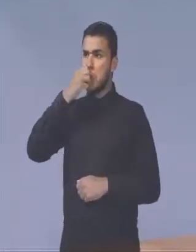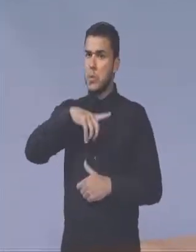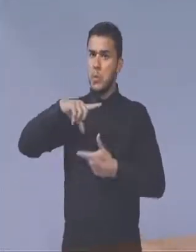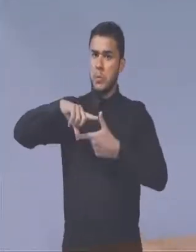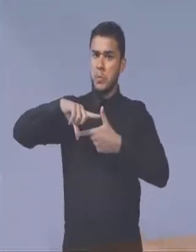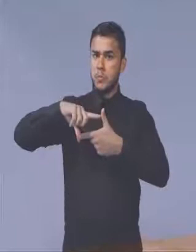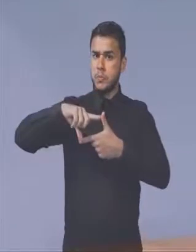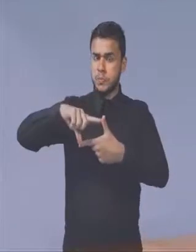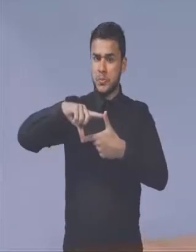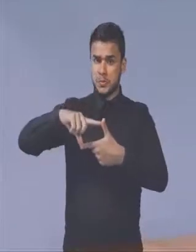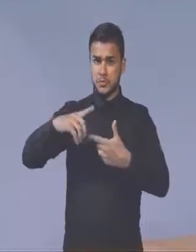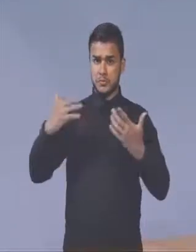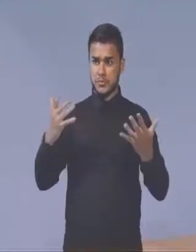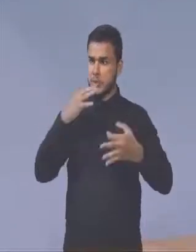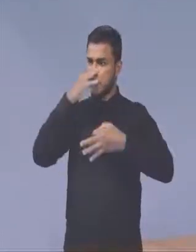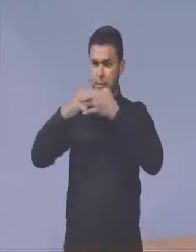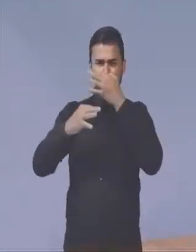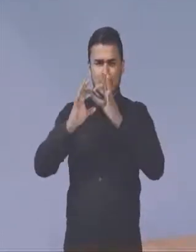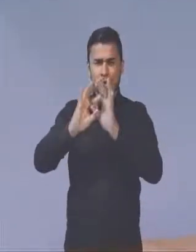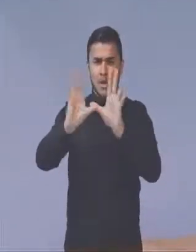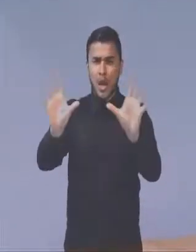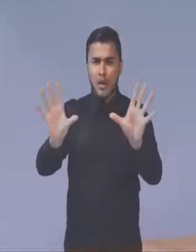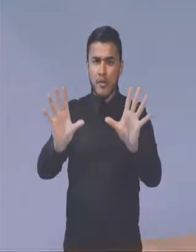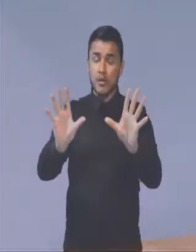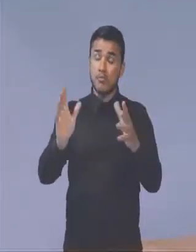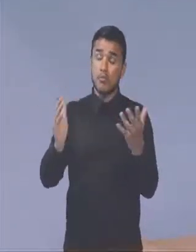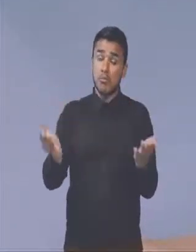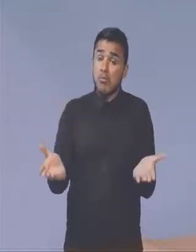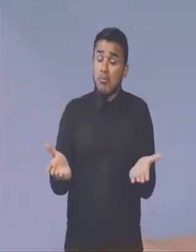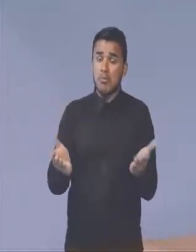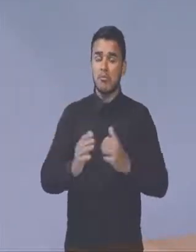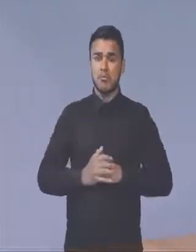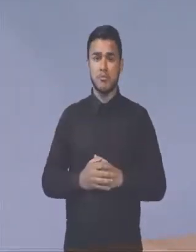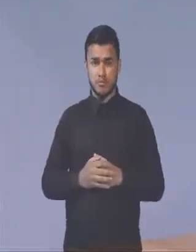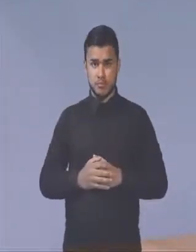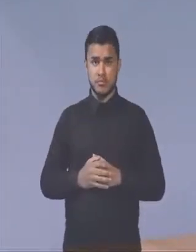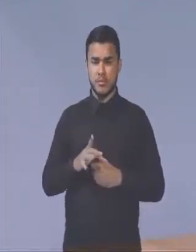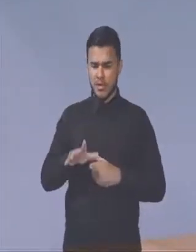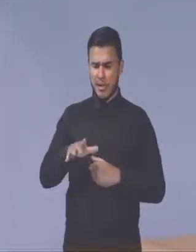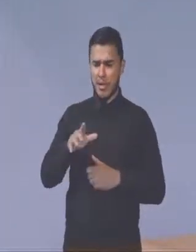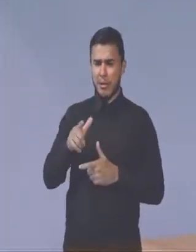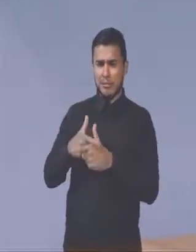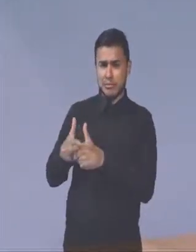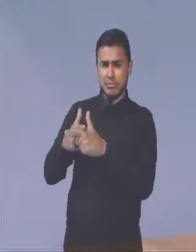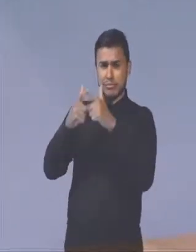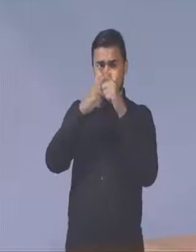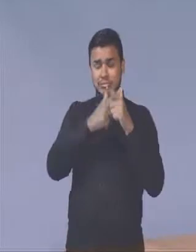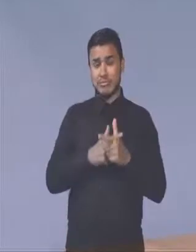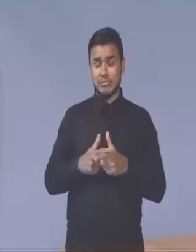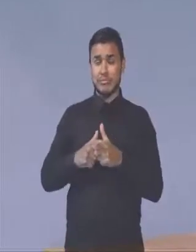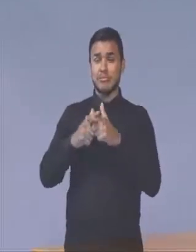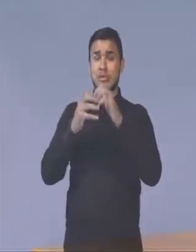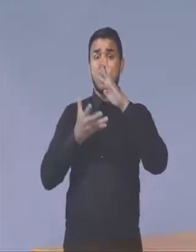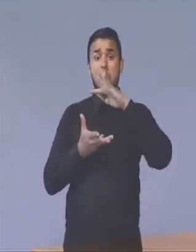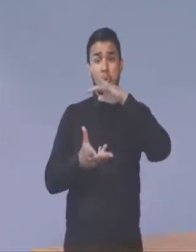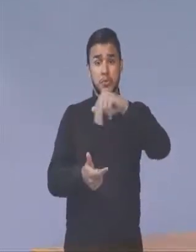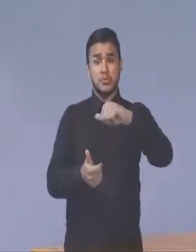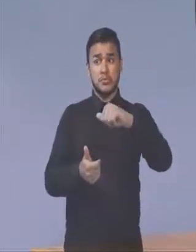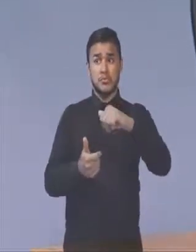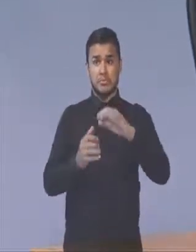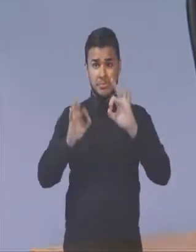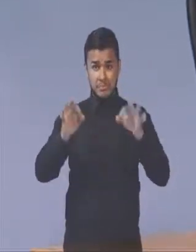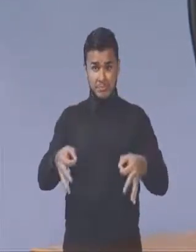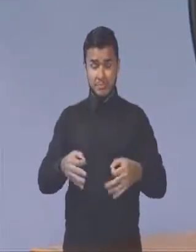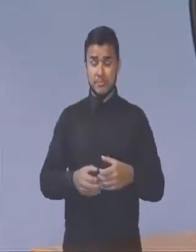como sendo a democracia a responsável pelo que está havendo de errado no Brasil e no mundo, se olharmos do ponto de vista político.